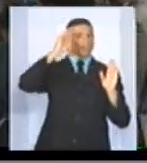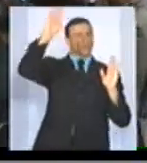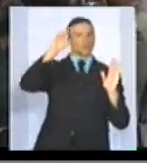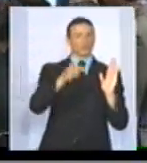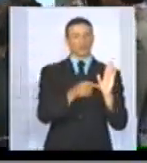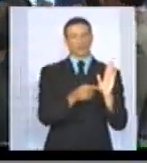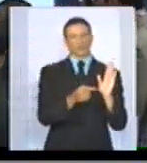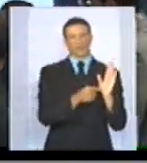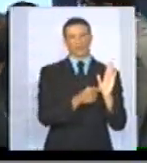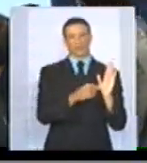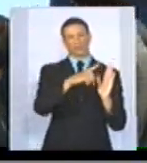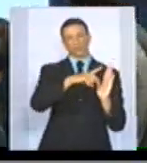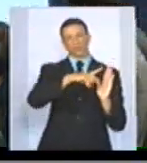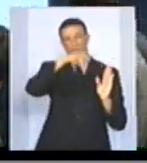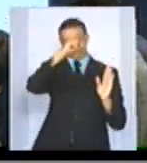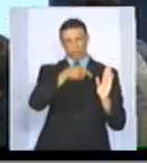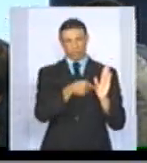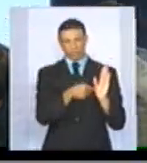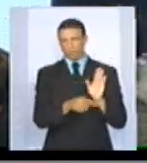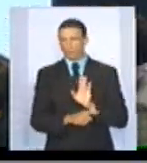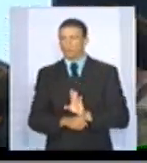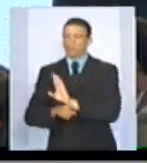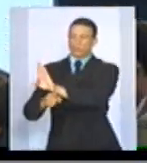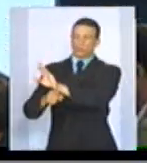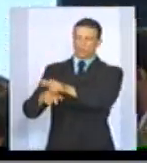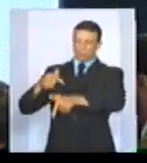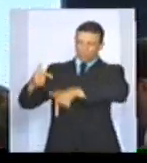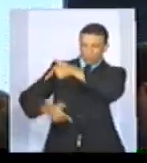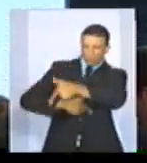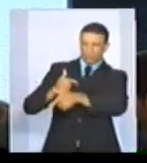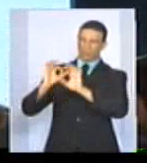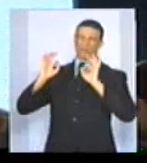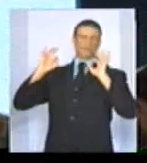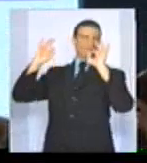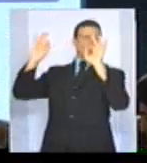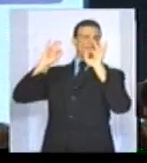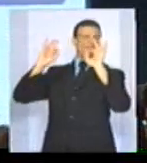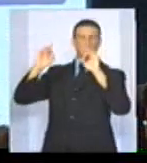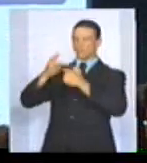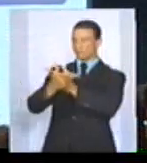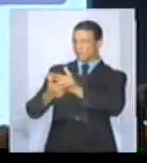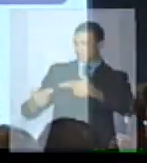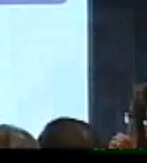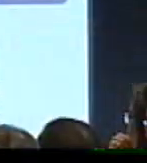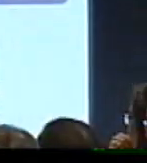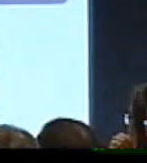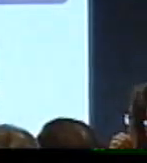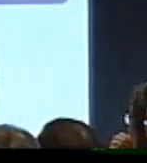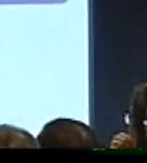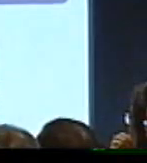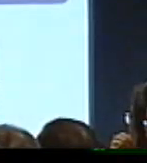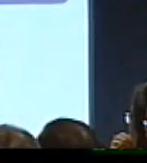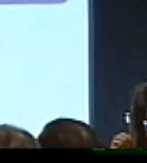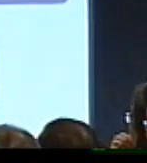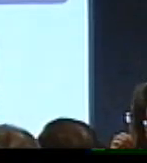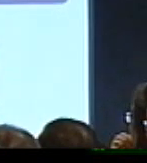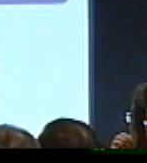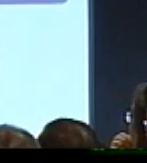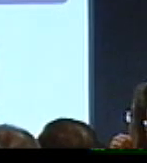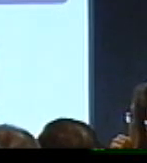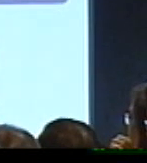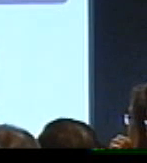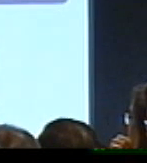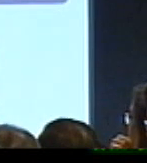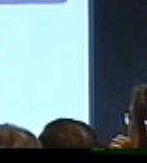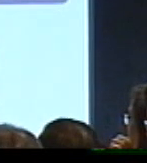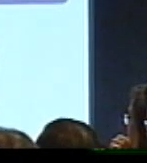de que o mercado, per si, nem sempre garante um serviço de qualidade e diversidade de fornecedores. Por isso, a ação do Estado para fazer